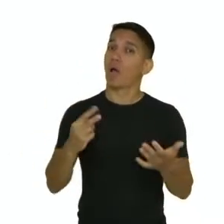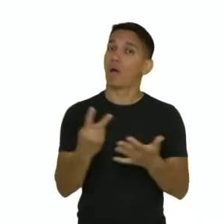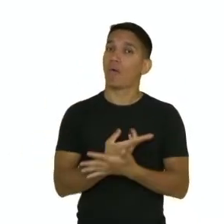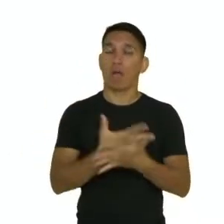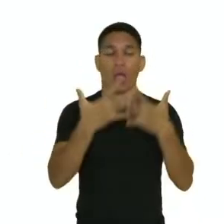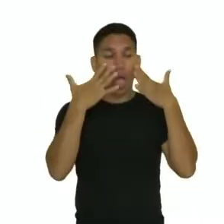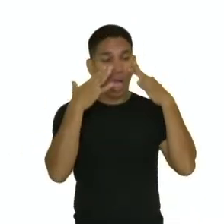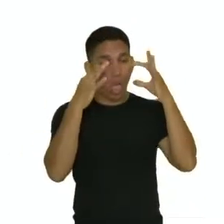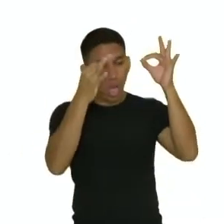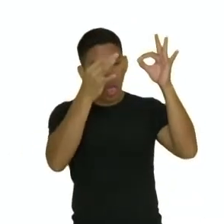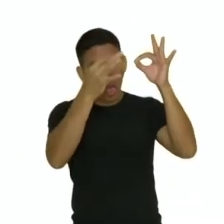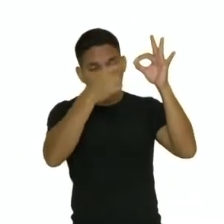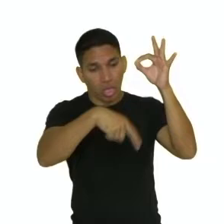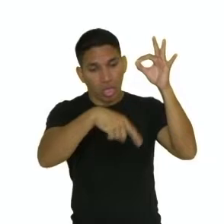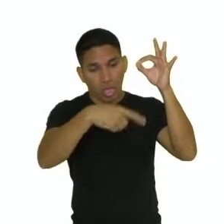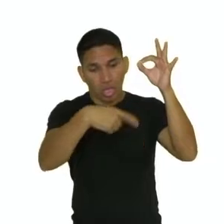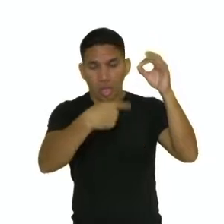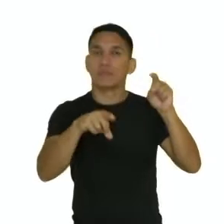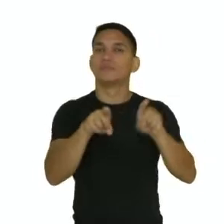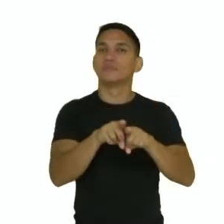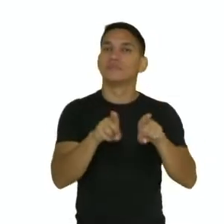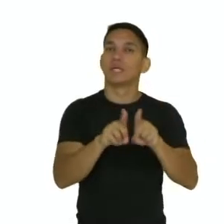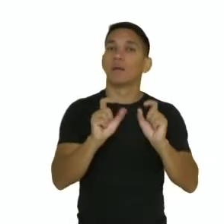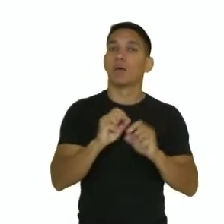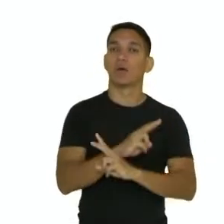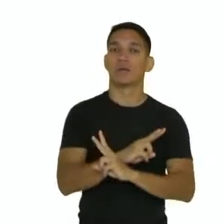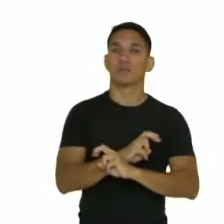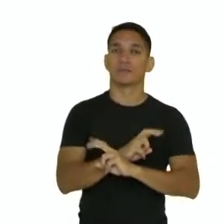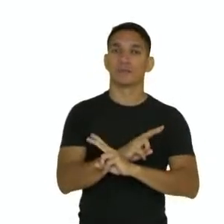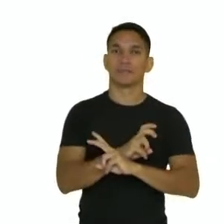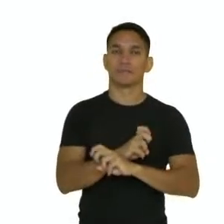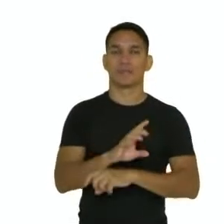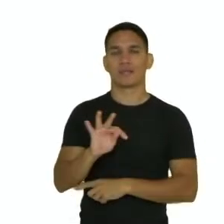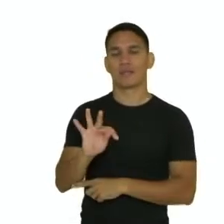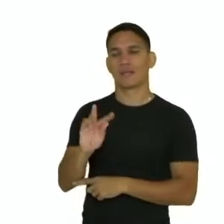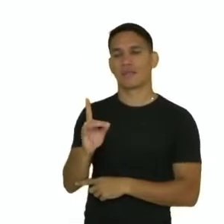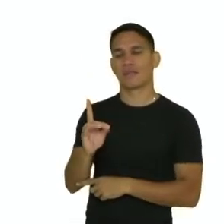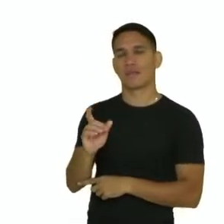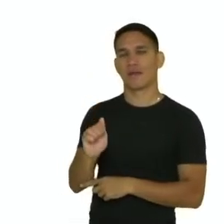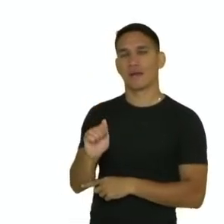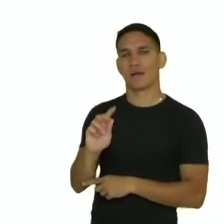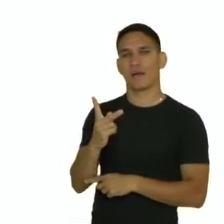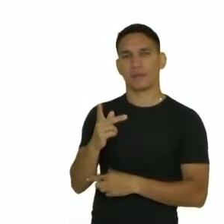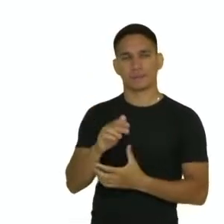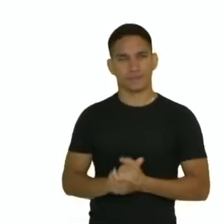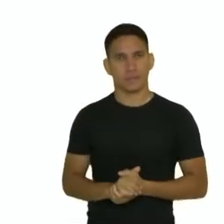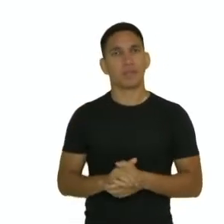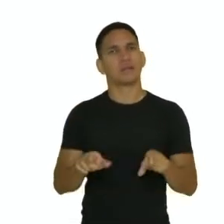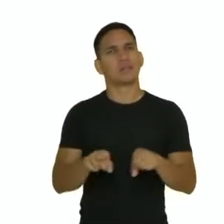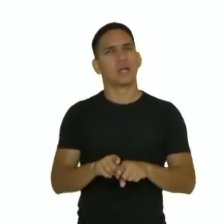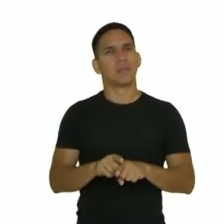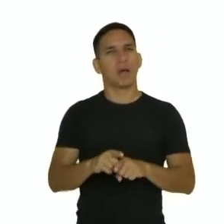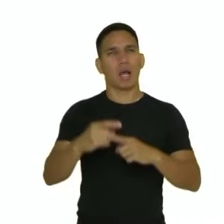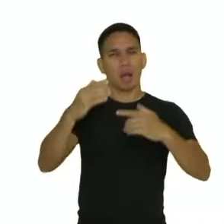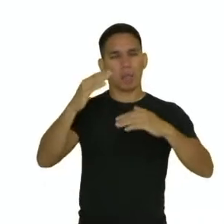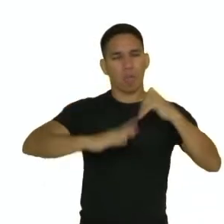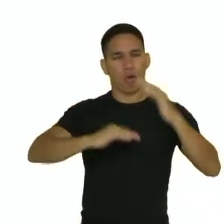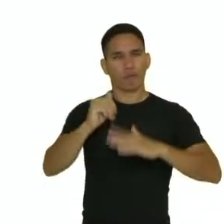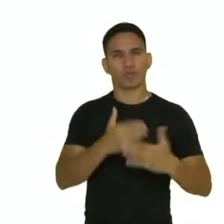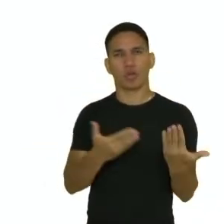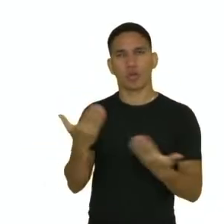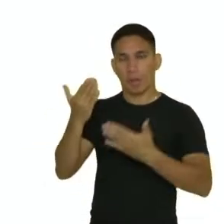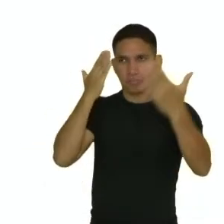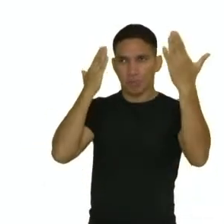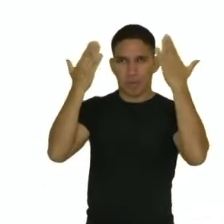de atenção e hiperatividade, TDAH. Psicopedagoga clínica e mestre em psicologia